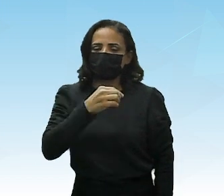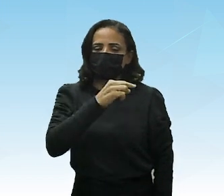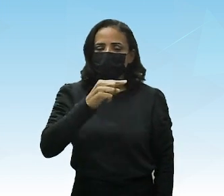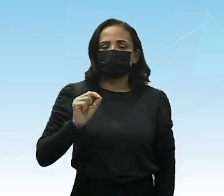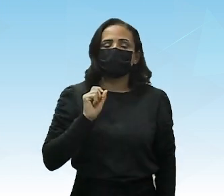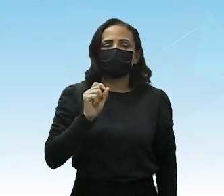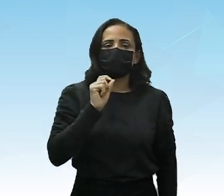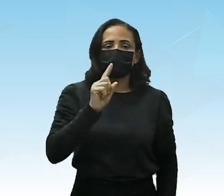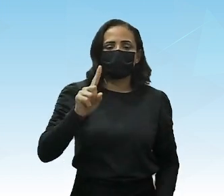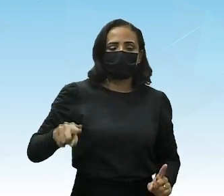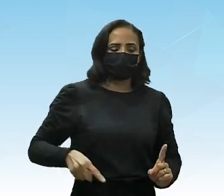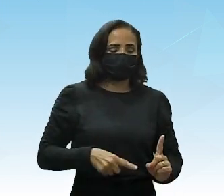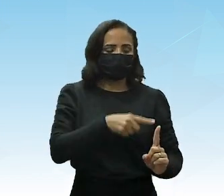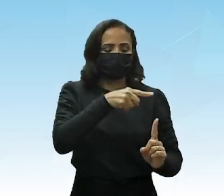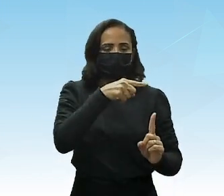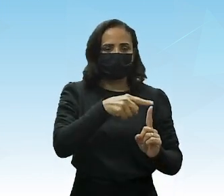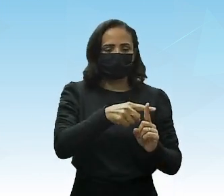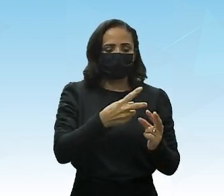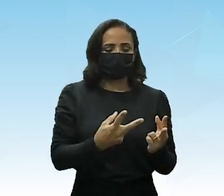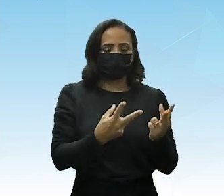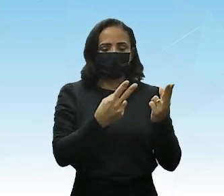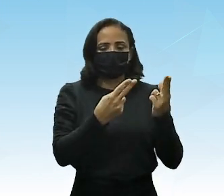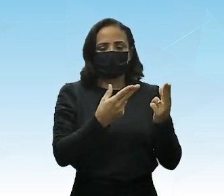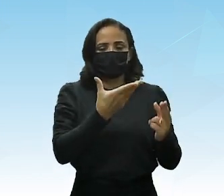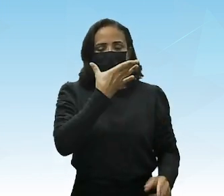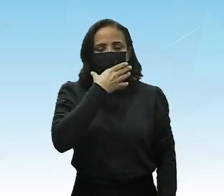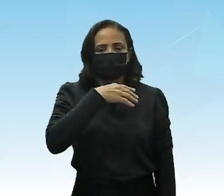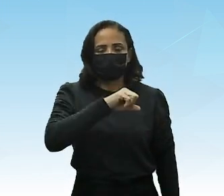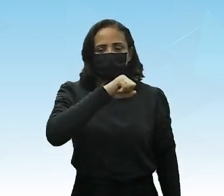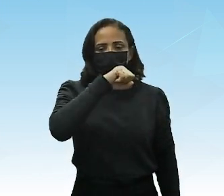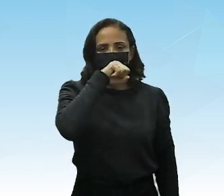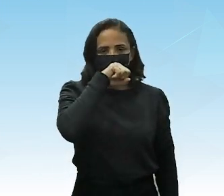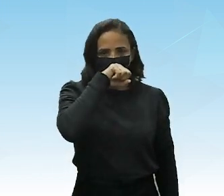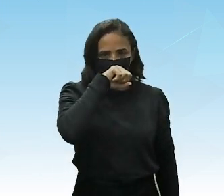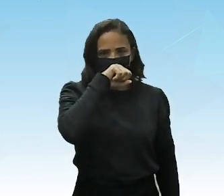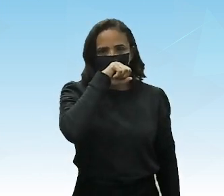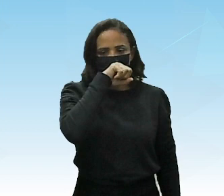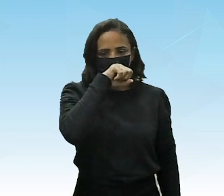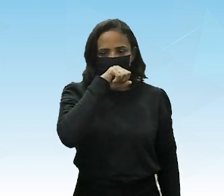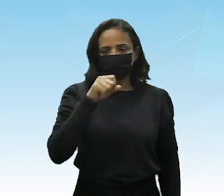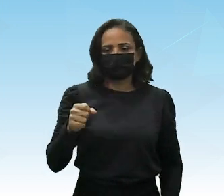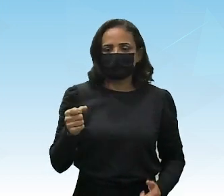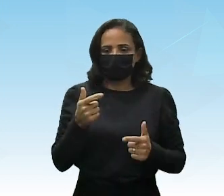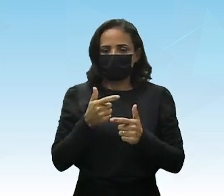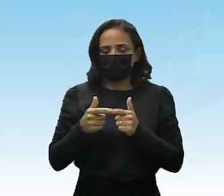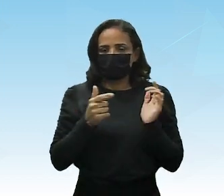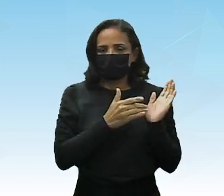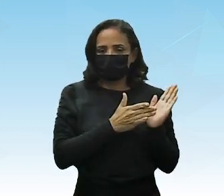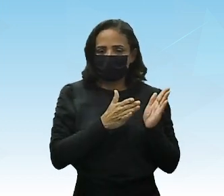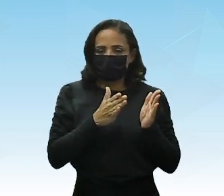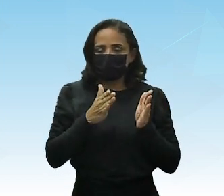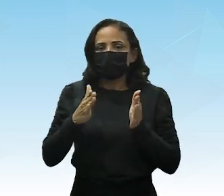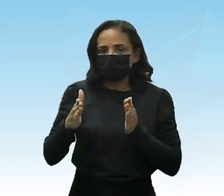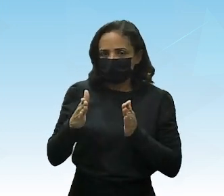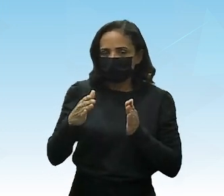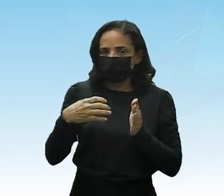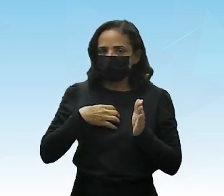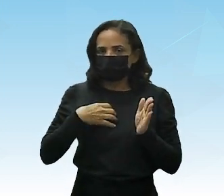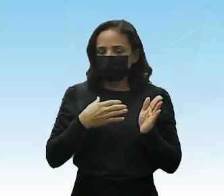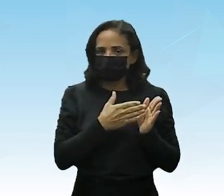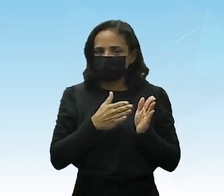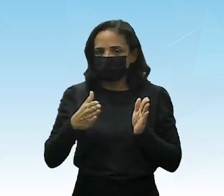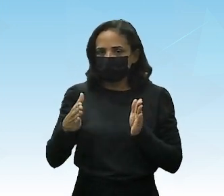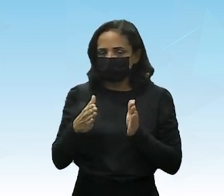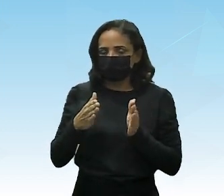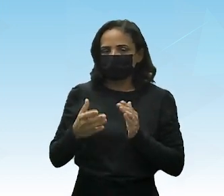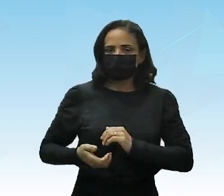pai. Mas o problema é que essa mãe já foi estimulada. O problema é que essa mulher já tem o anticorpo